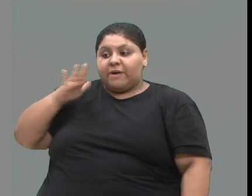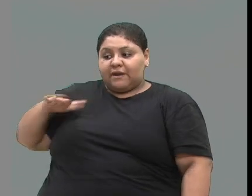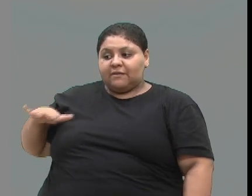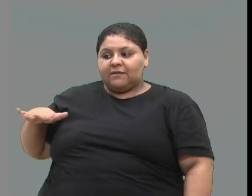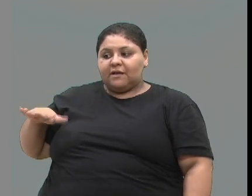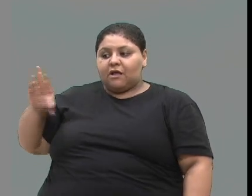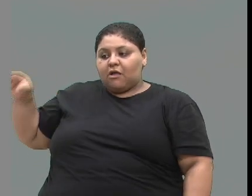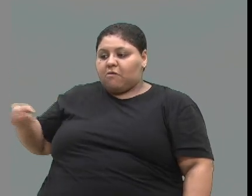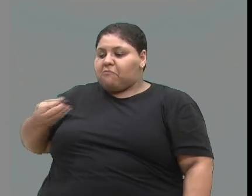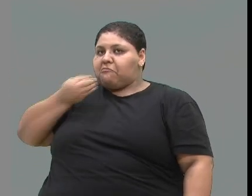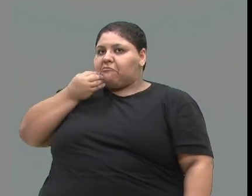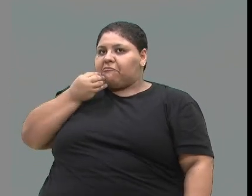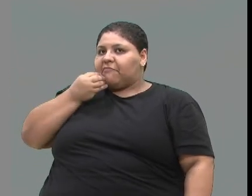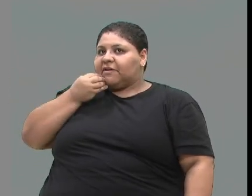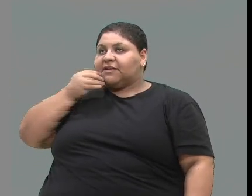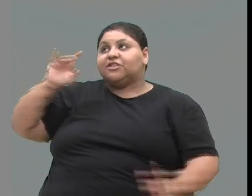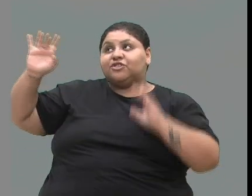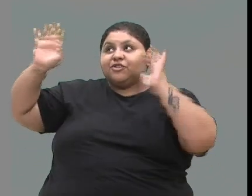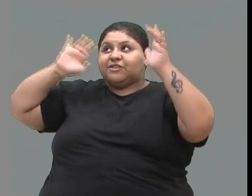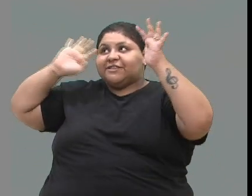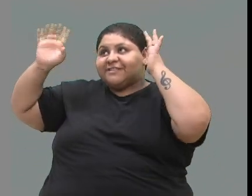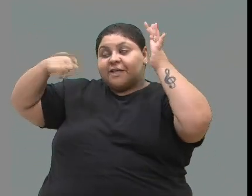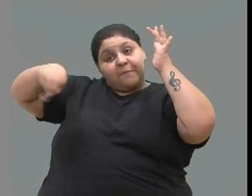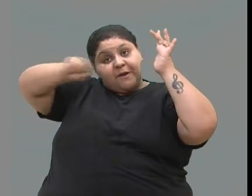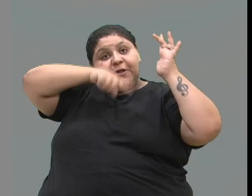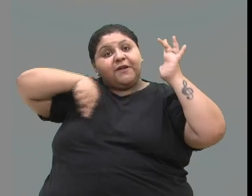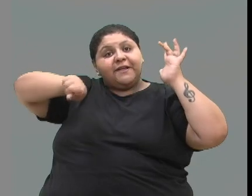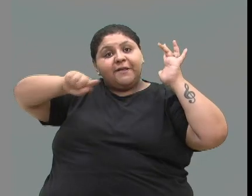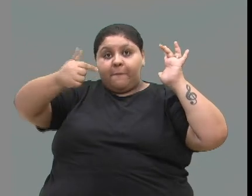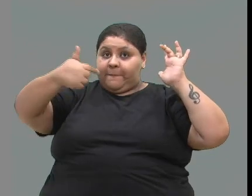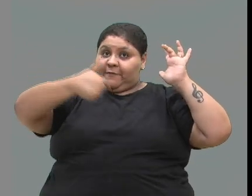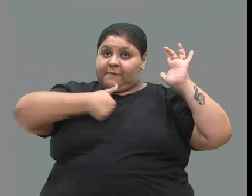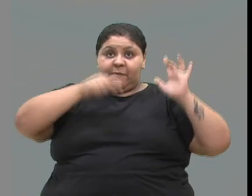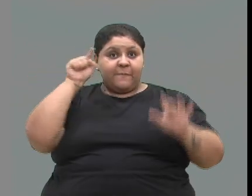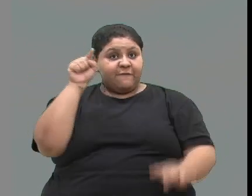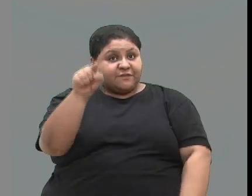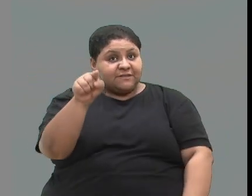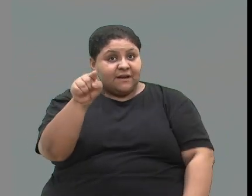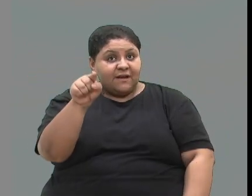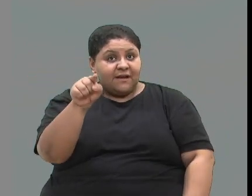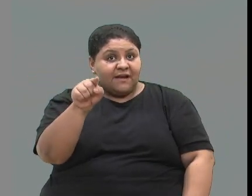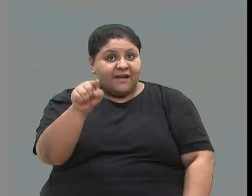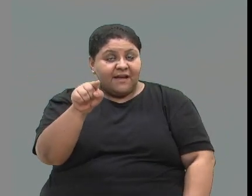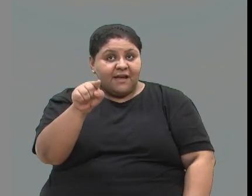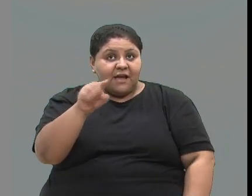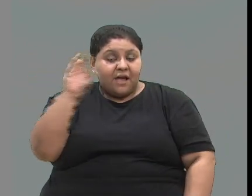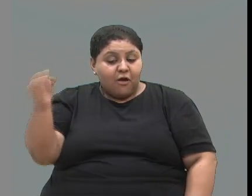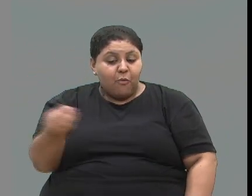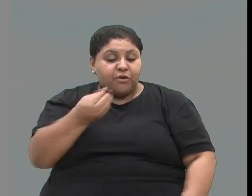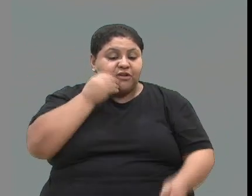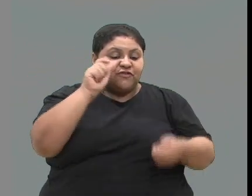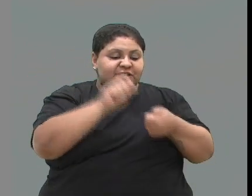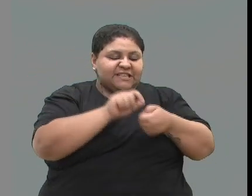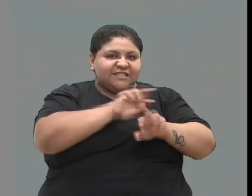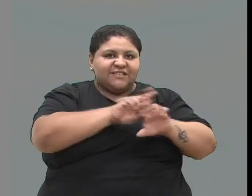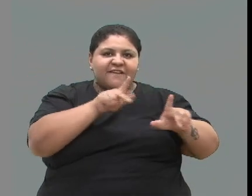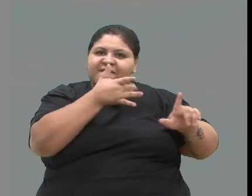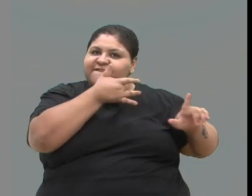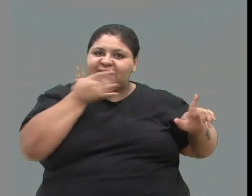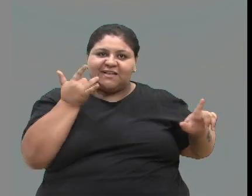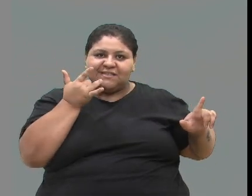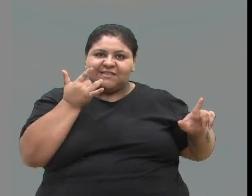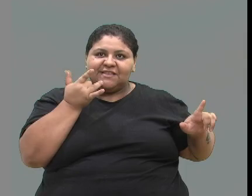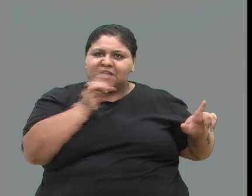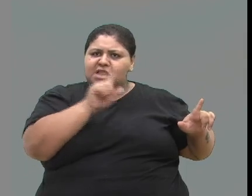a oportunidade de sonhar. E para nós, para mim e para vocês, é a chance de fazer a diferença. É fácil,